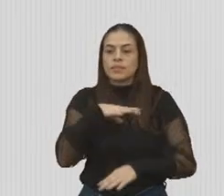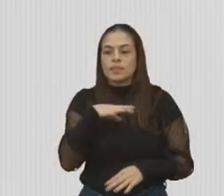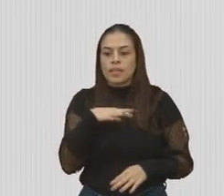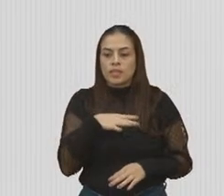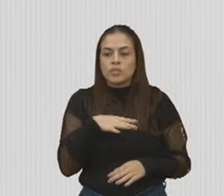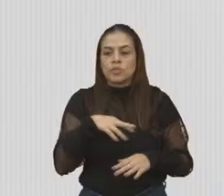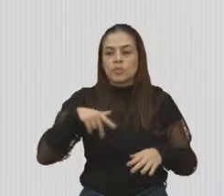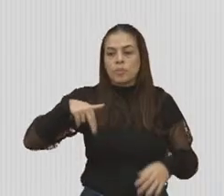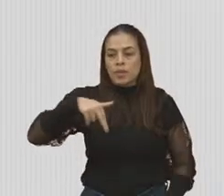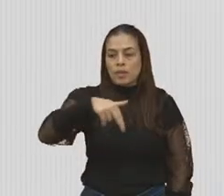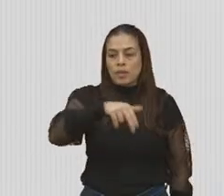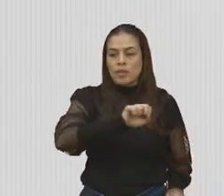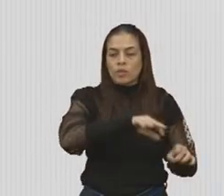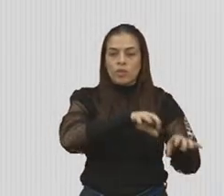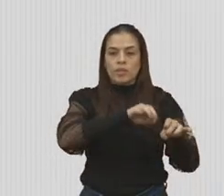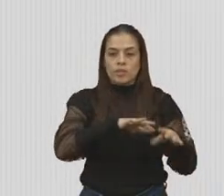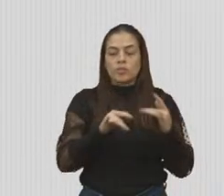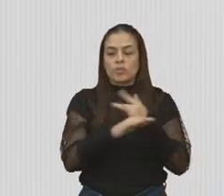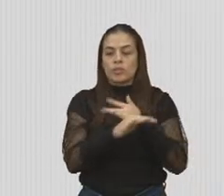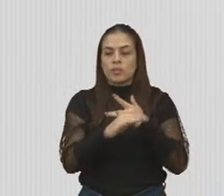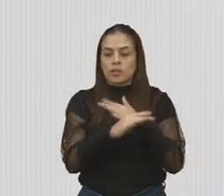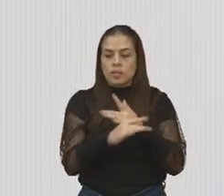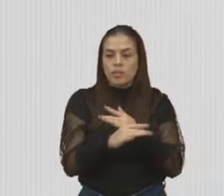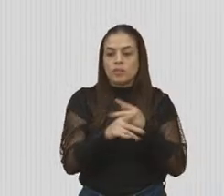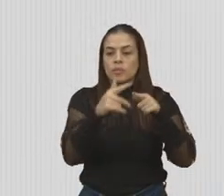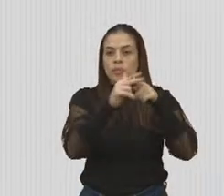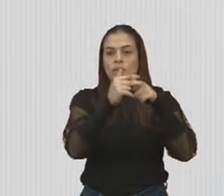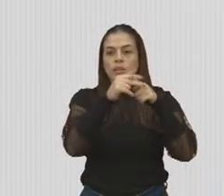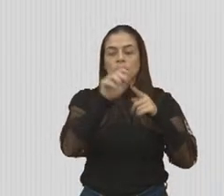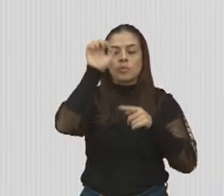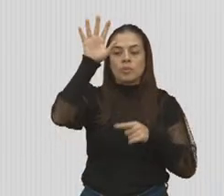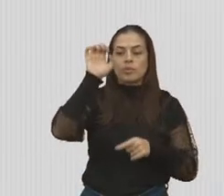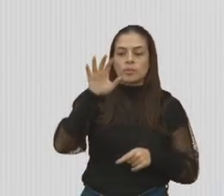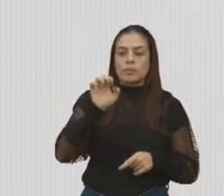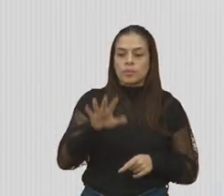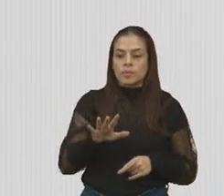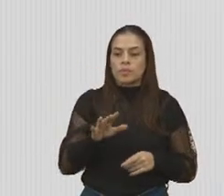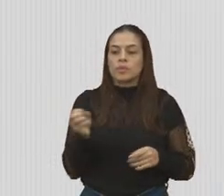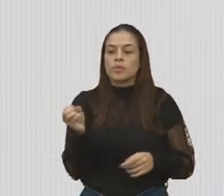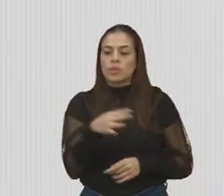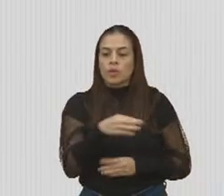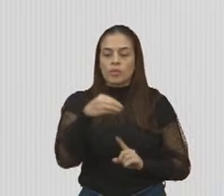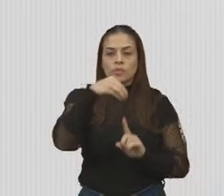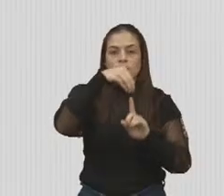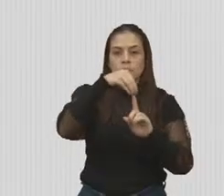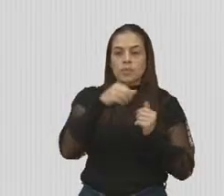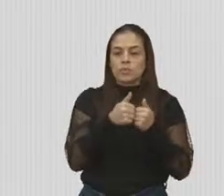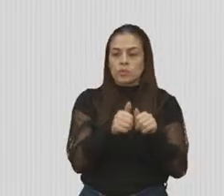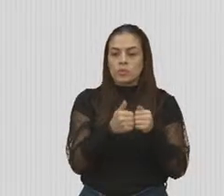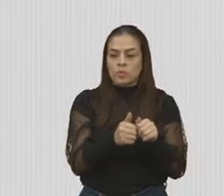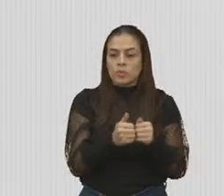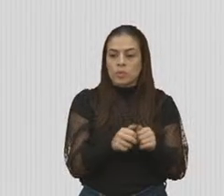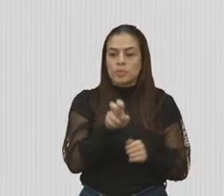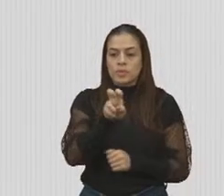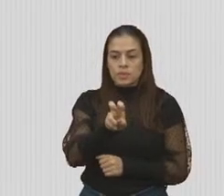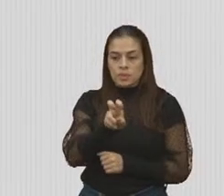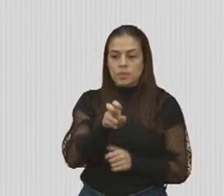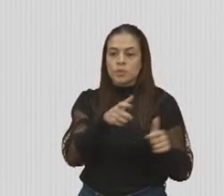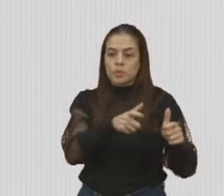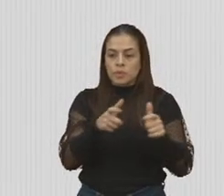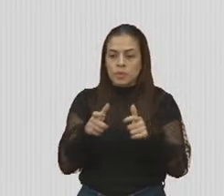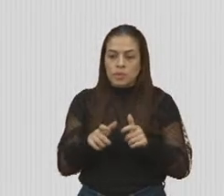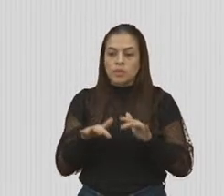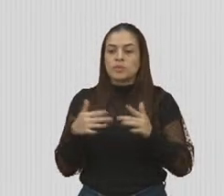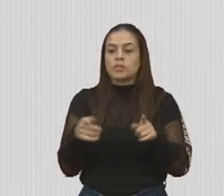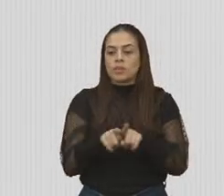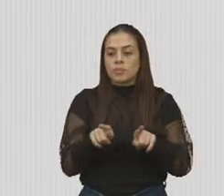para o trânsito, manutenções semafóricas, novos abrigos de ônibus, 5 unidades e o subsídio de gratuidade do